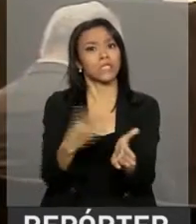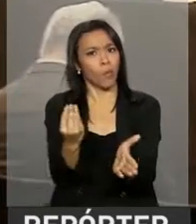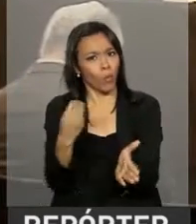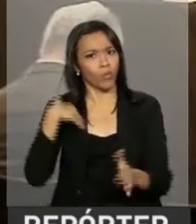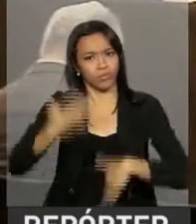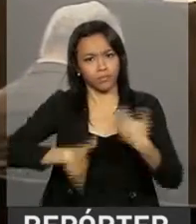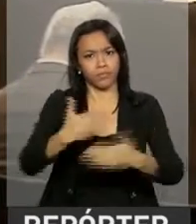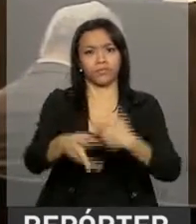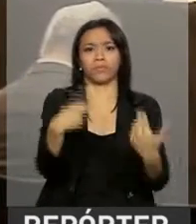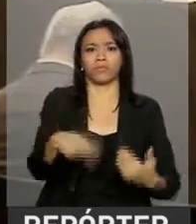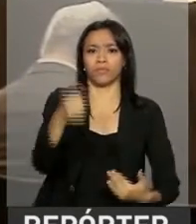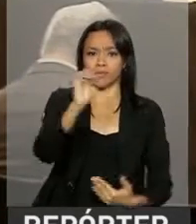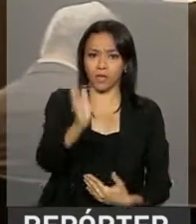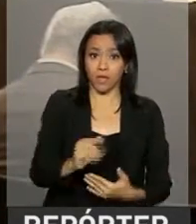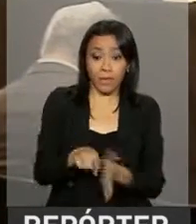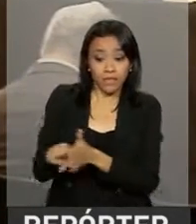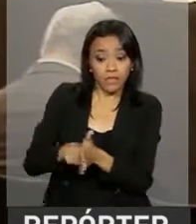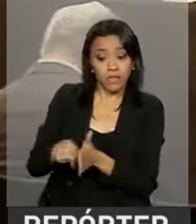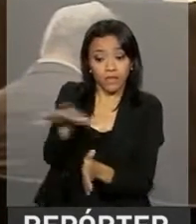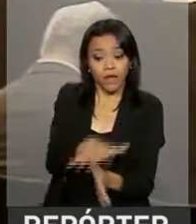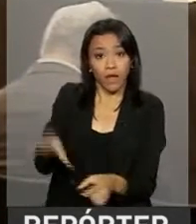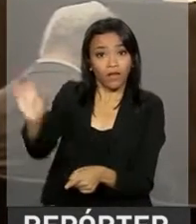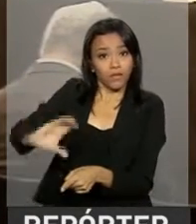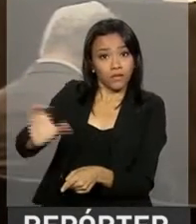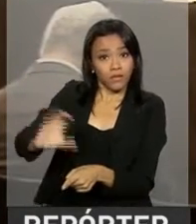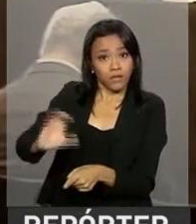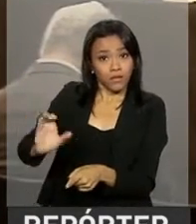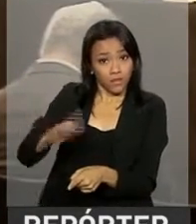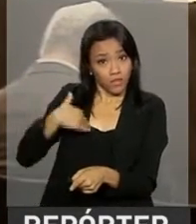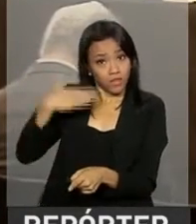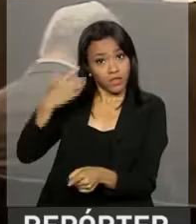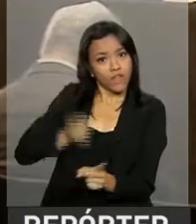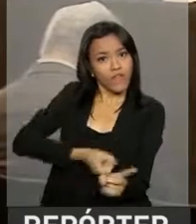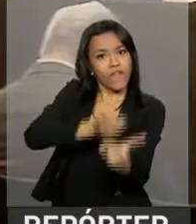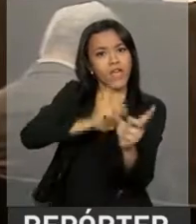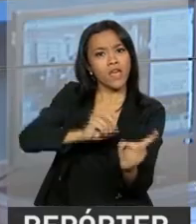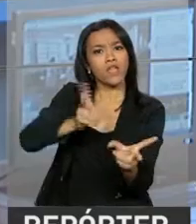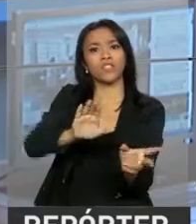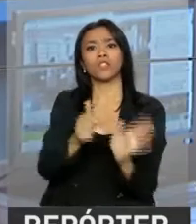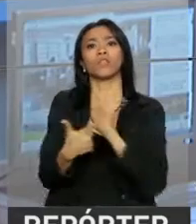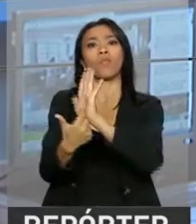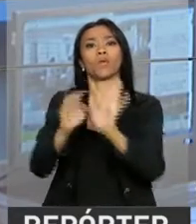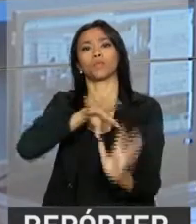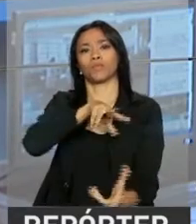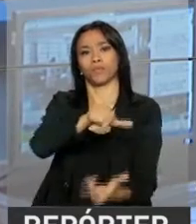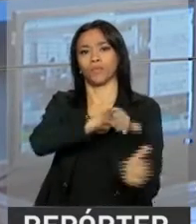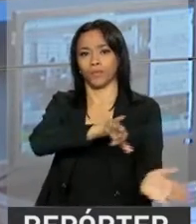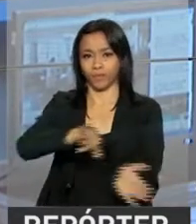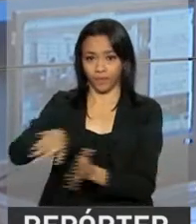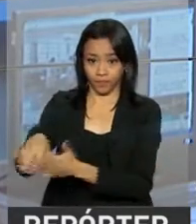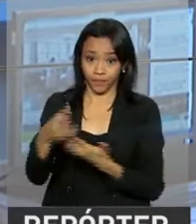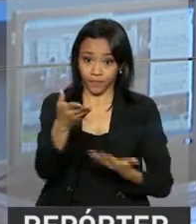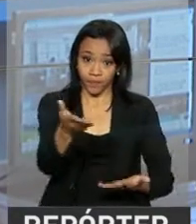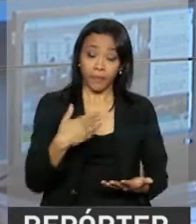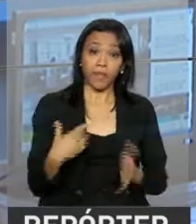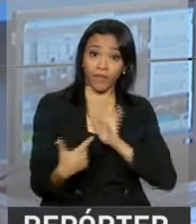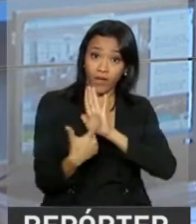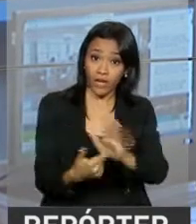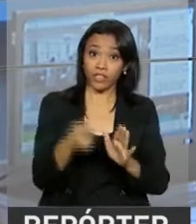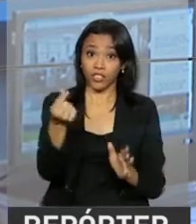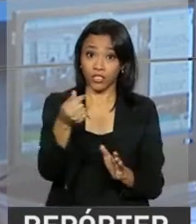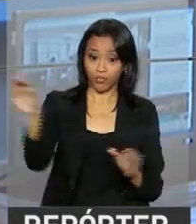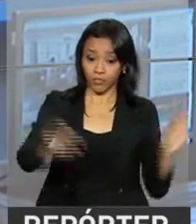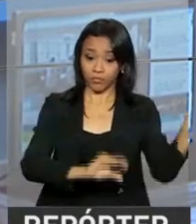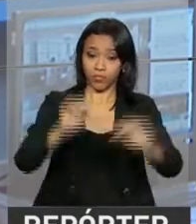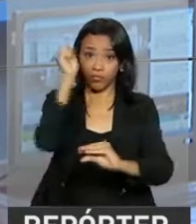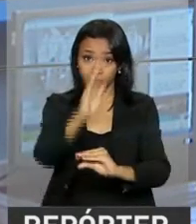muita pesquisa científica por trás de tudo que a gente vende oferece para o mundo e por falar em investimentos estrangeiros no mês